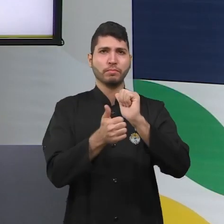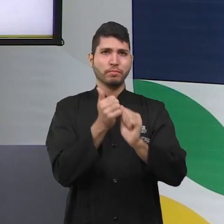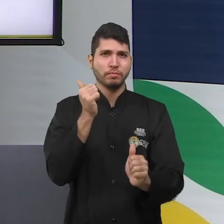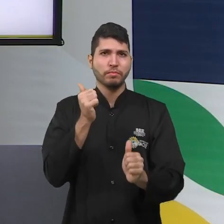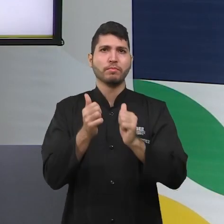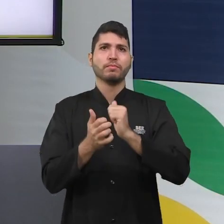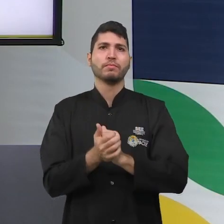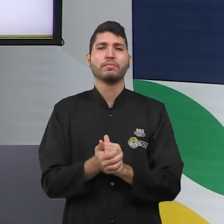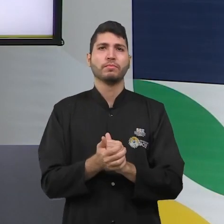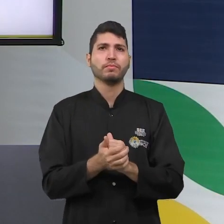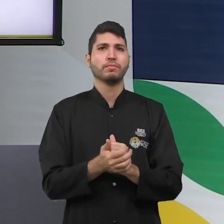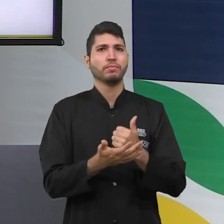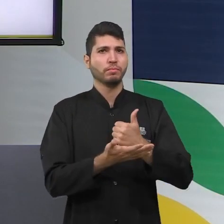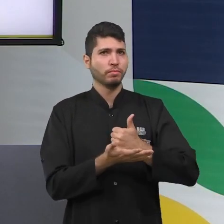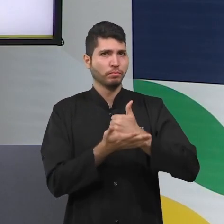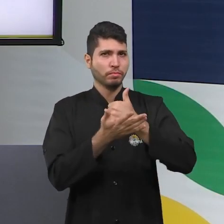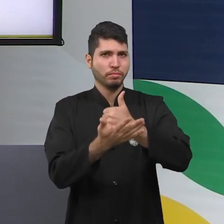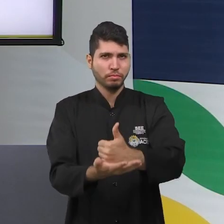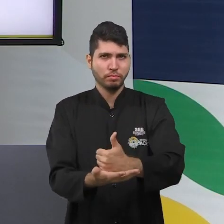um auxiliar